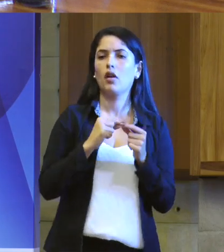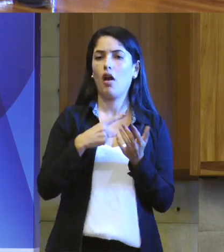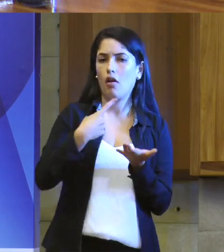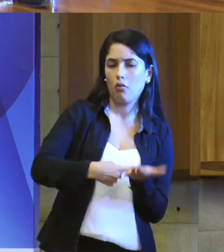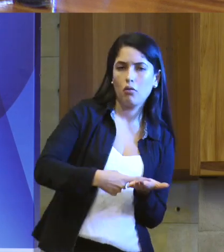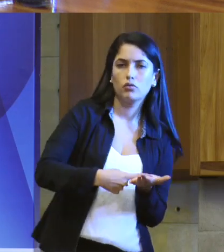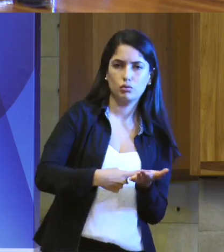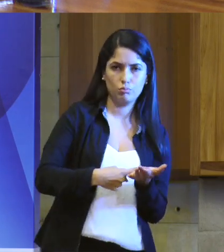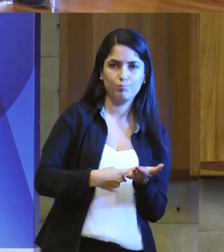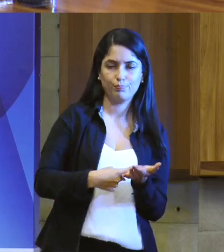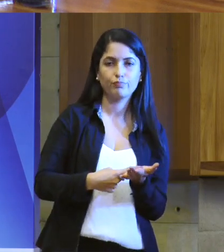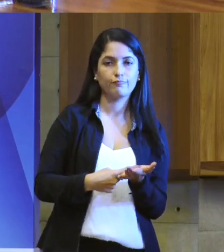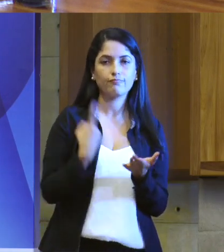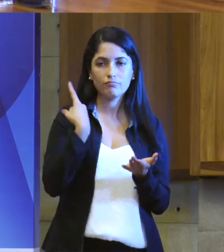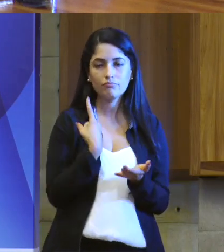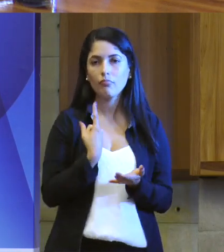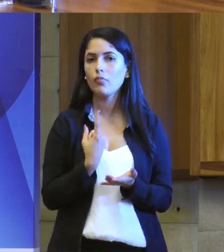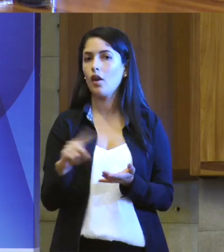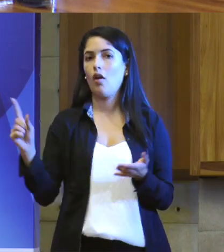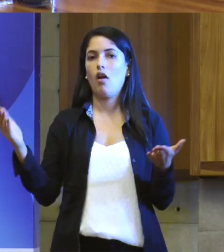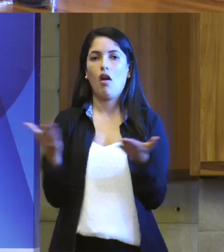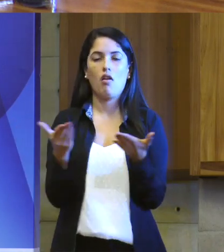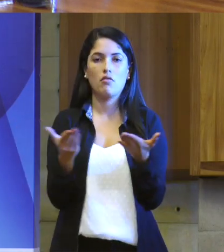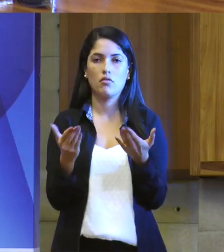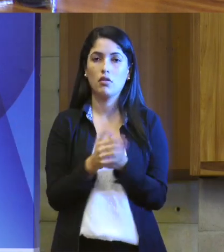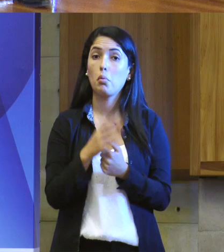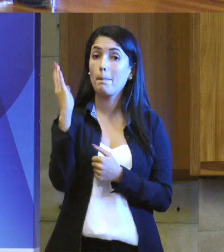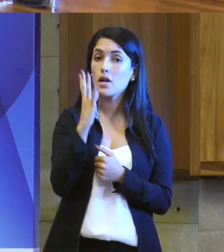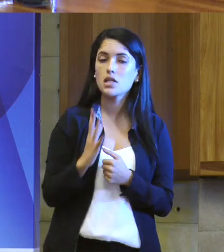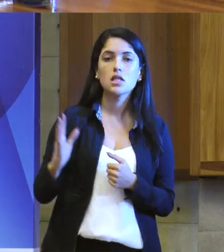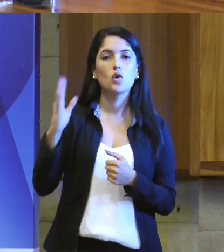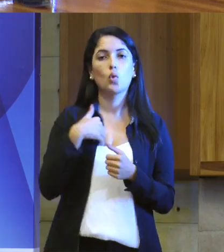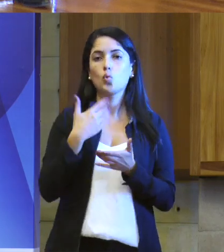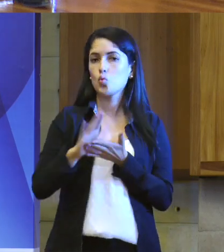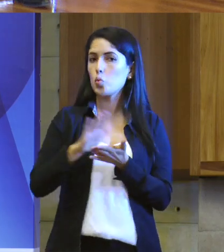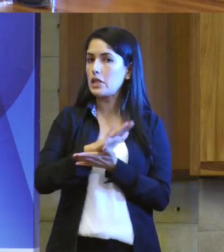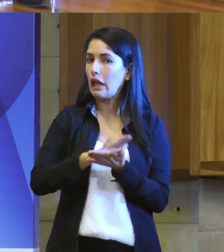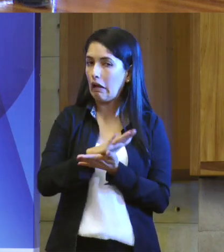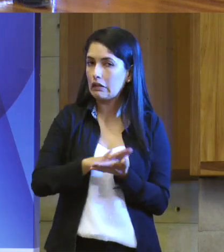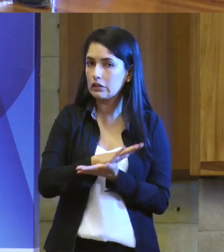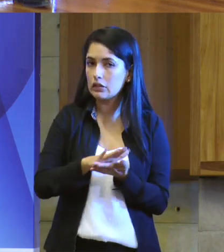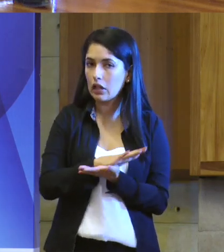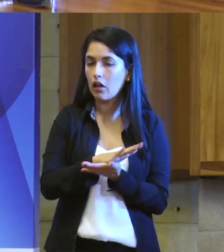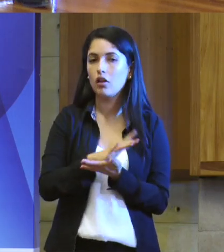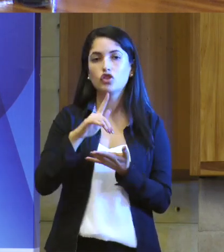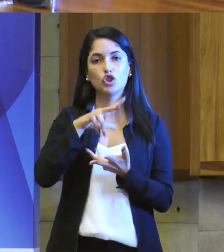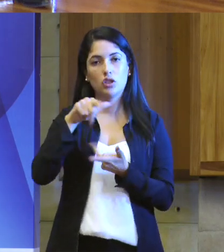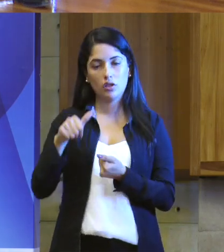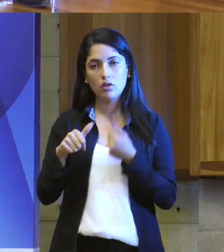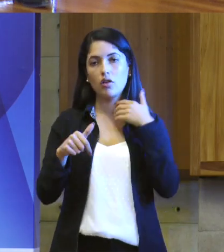de última geração o brasil não exclui nenhum dos temas em cima da mesa que trata de tudo compras